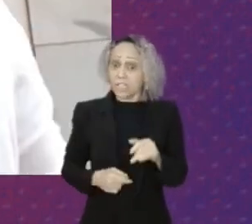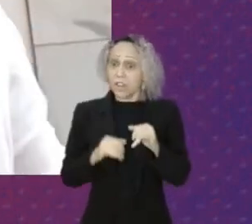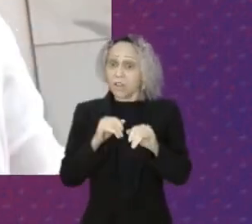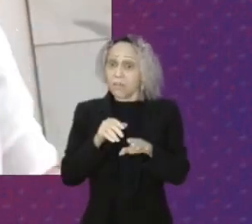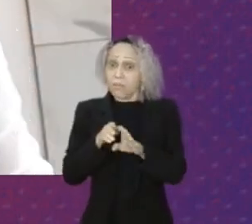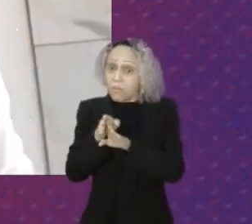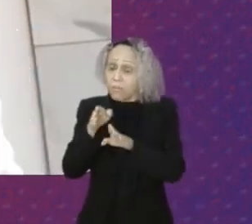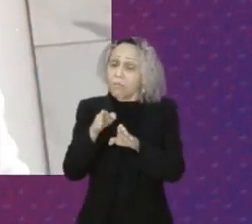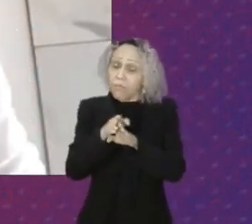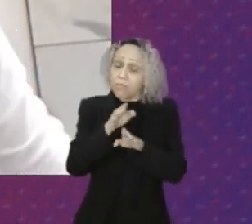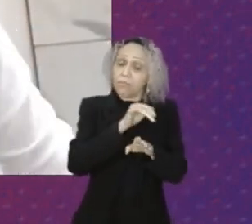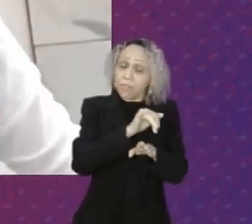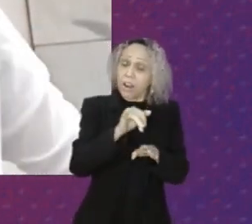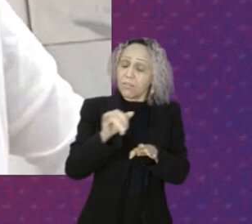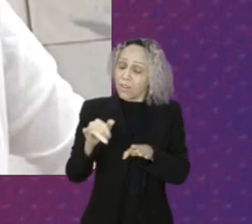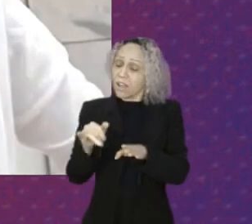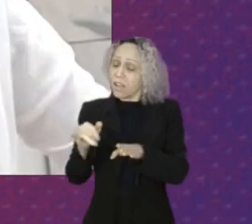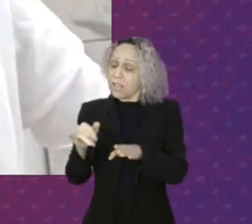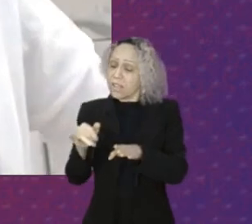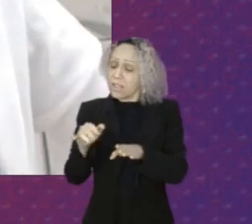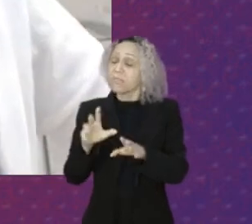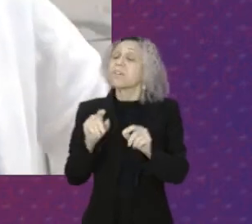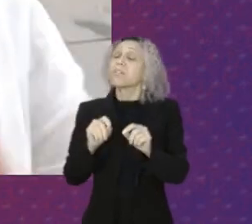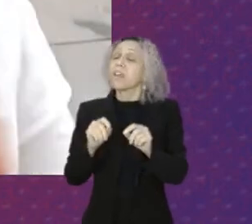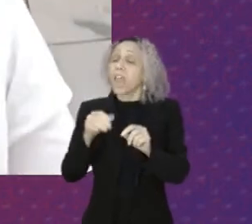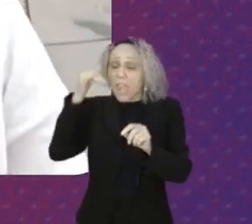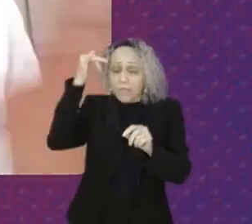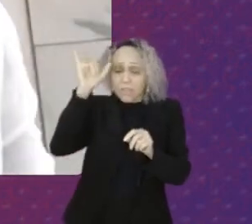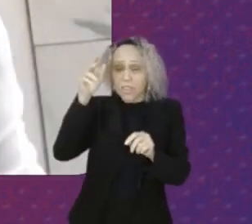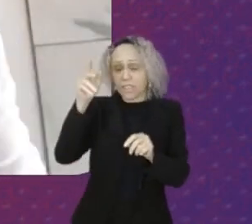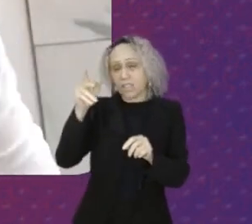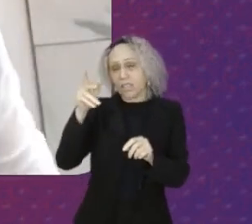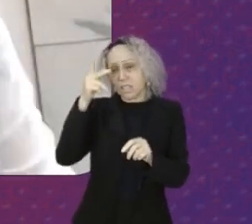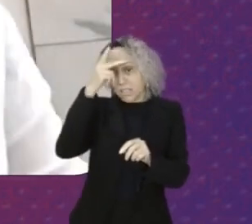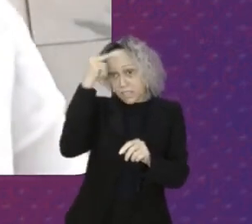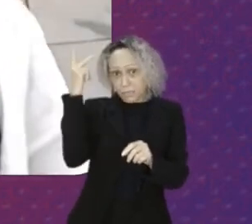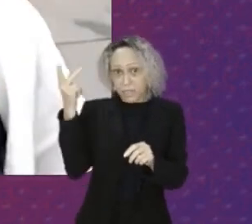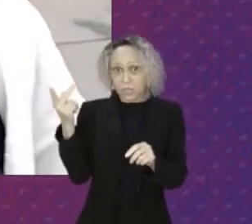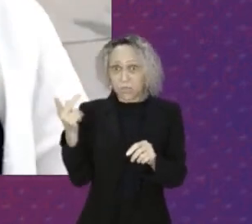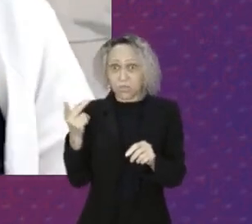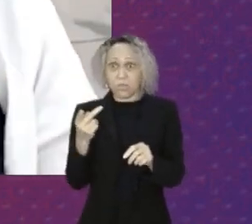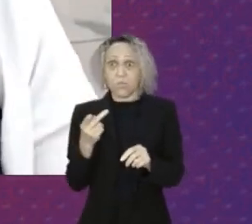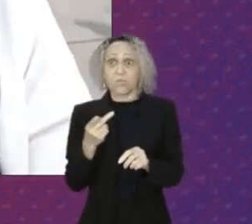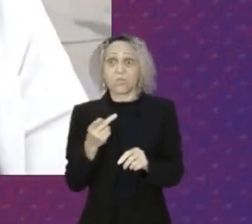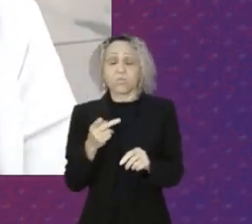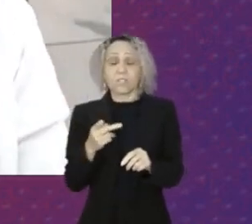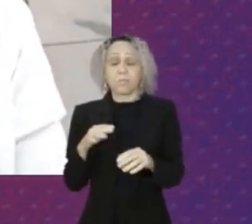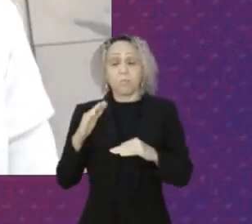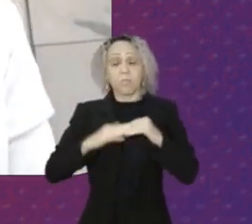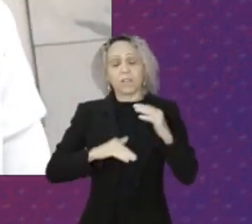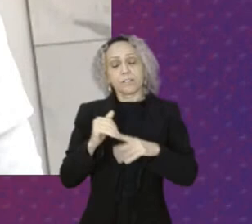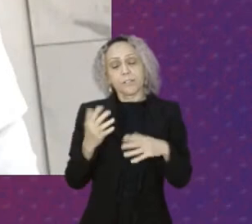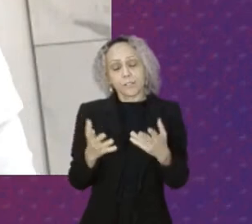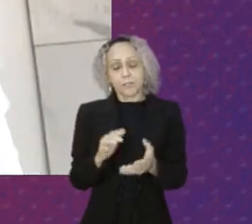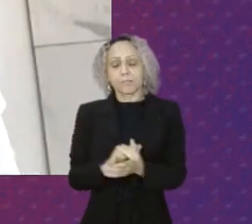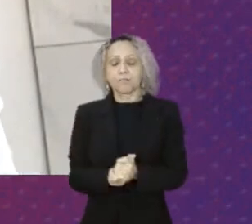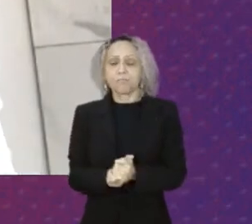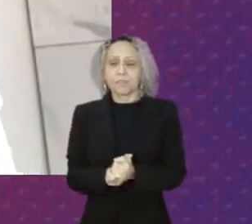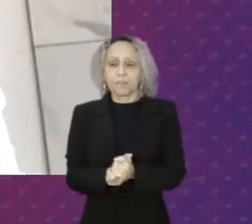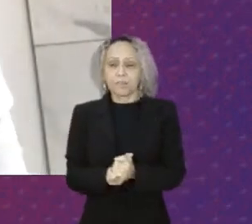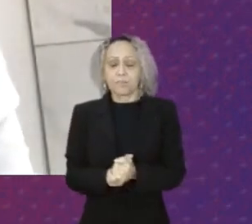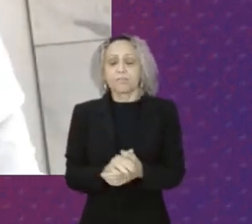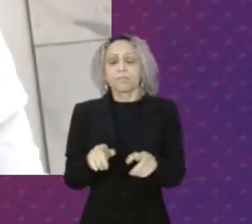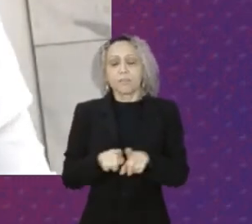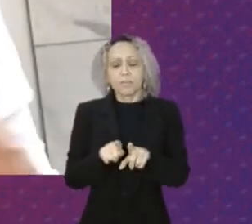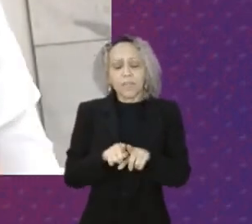as reproduzam, né? Da mesma forma, o Ministério das Mulheres lançou uma campanha Brasil Sem Violência contra a Mulher, é Brasil com